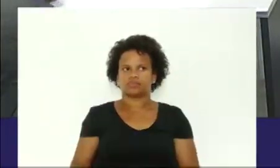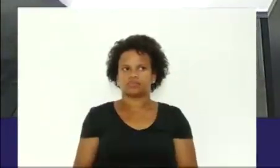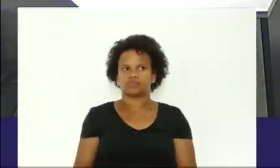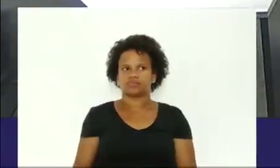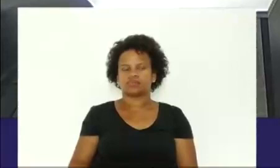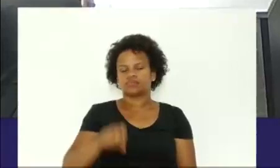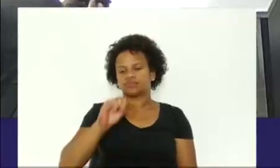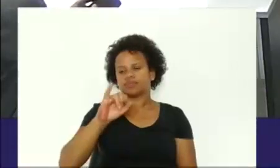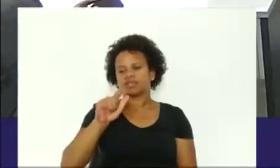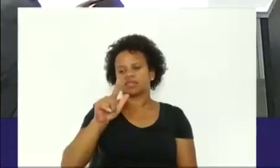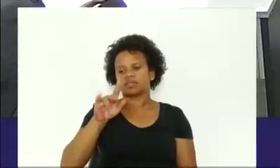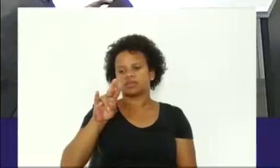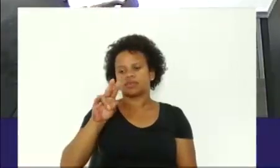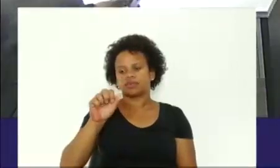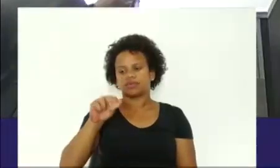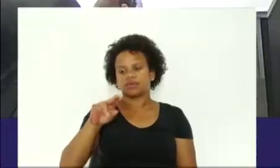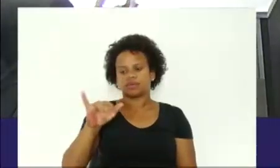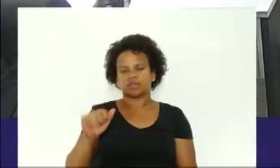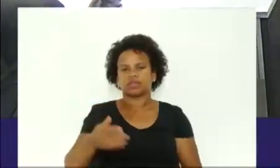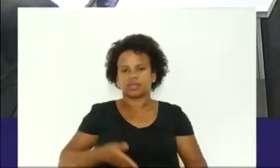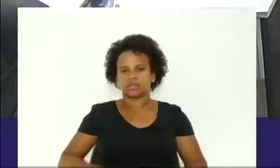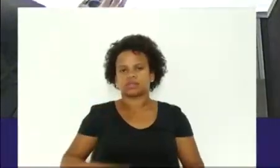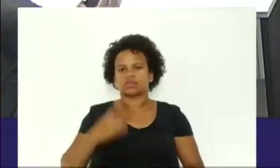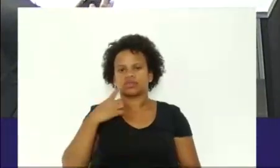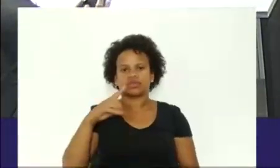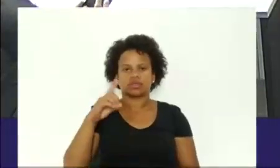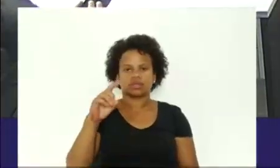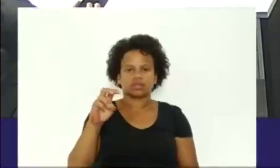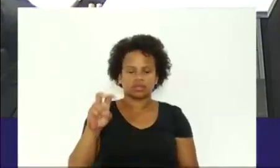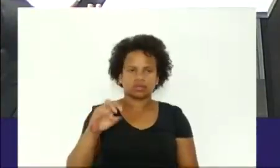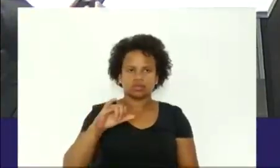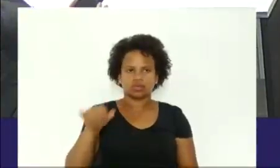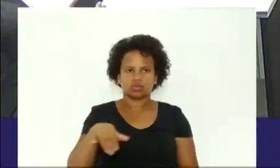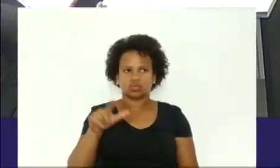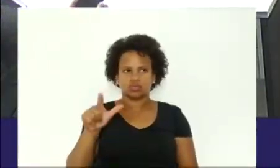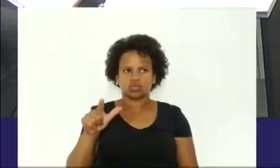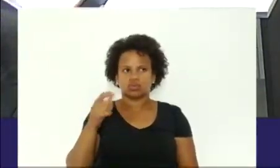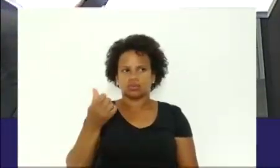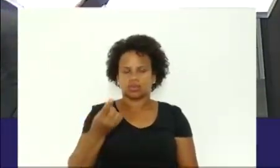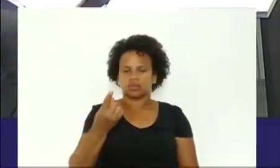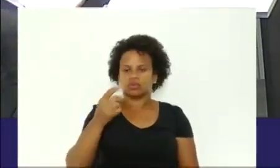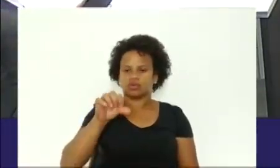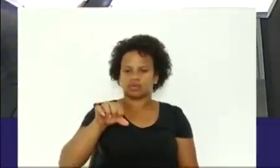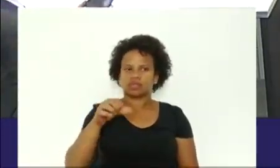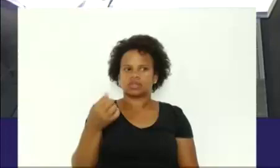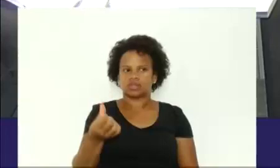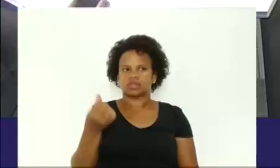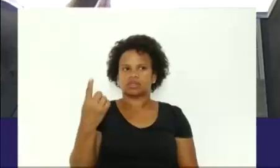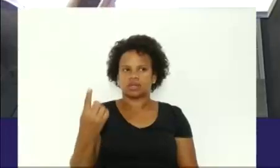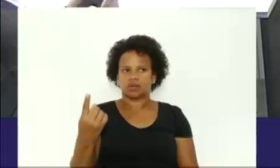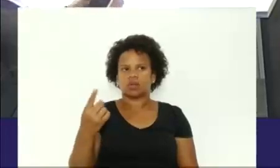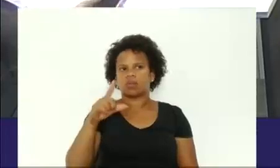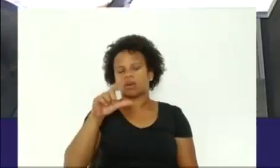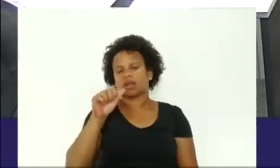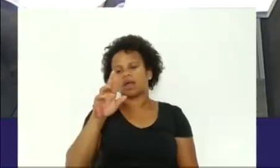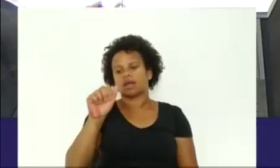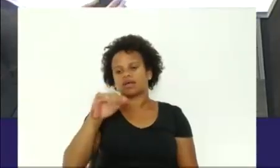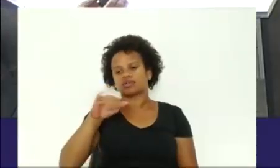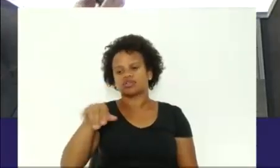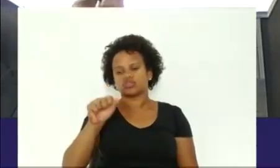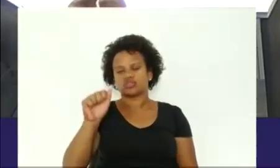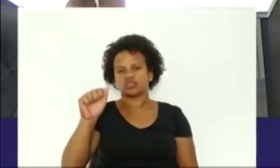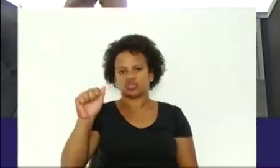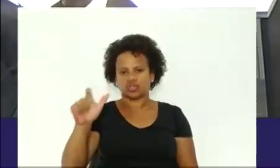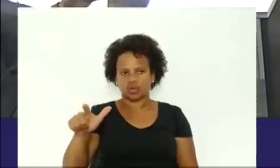Silvânia Machado de Andoni nasceu em 15 de julho de 1961 em Laranjal Paulista. É casada com Roberto